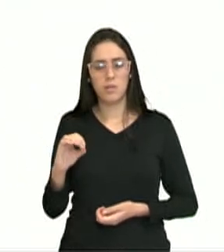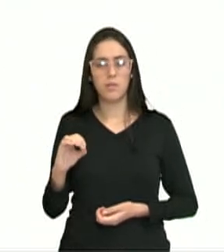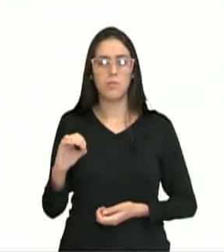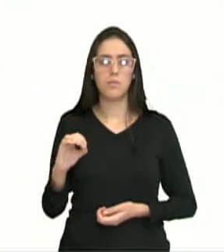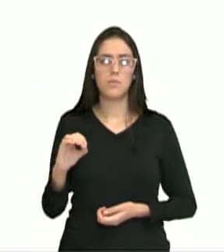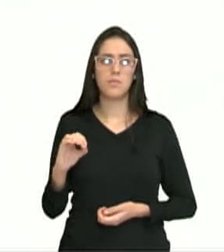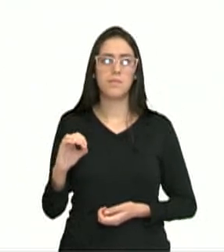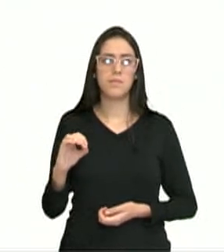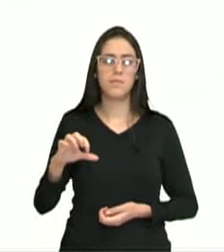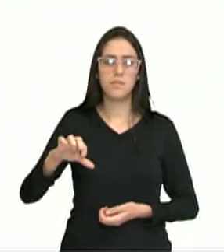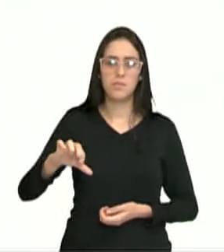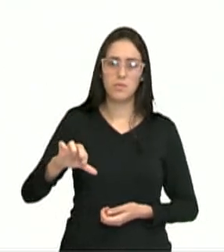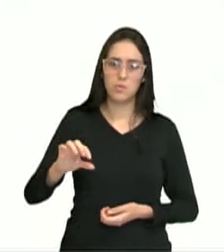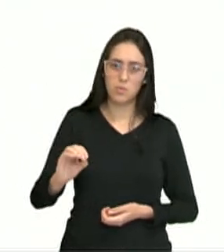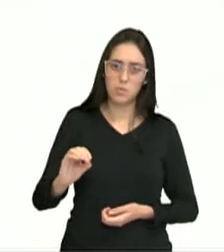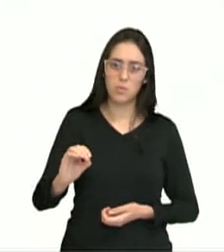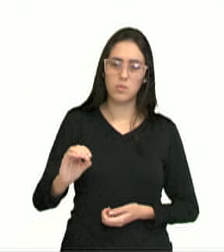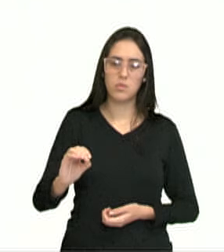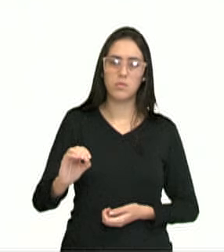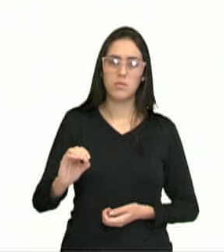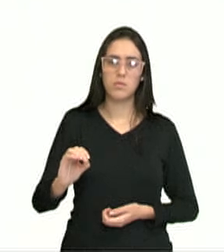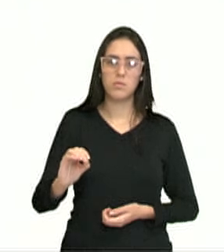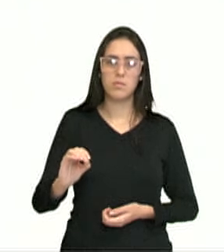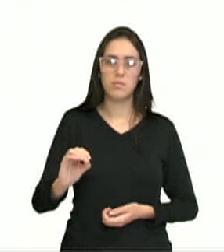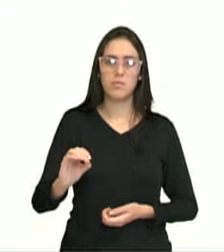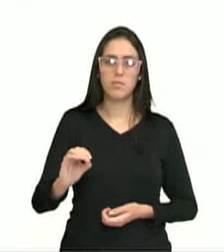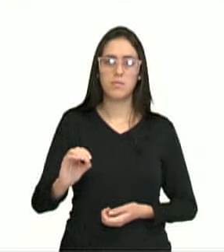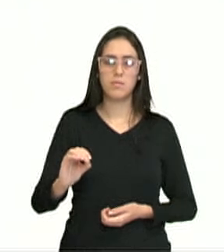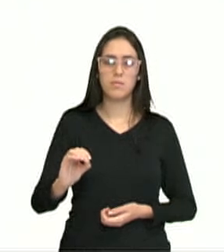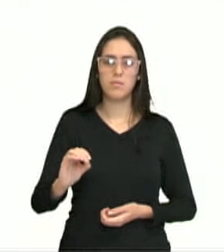80º, 90º ou